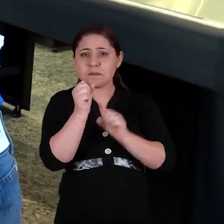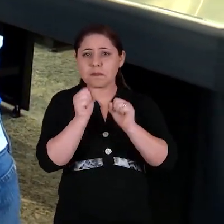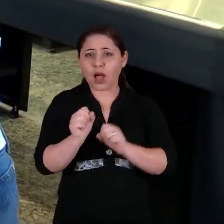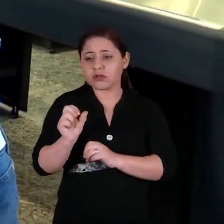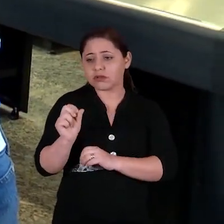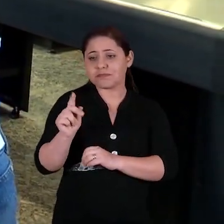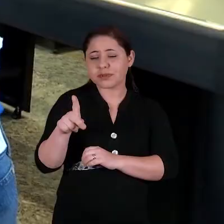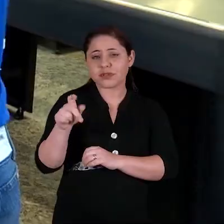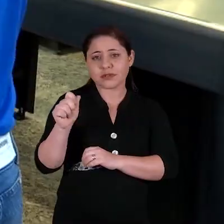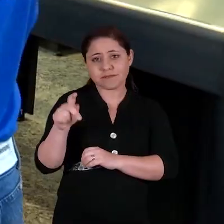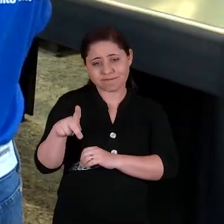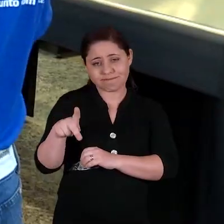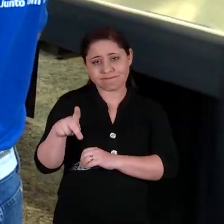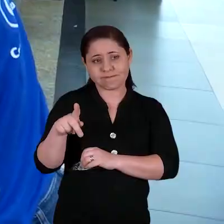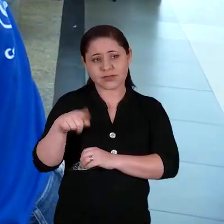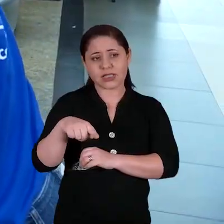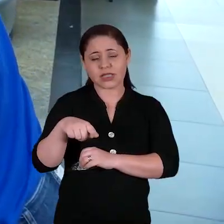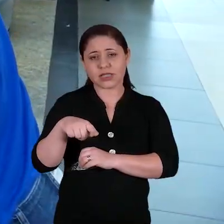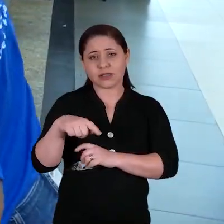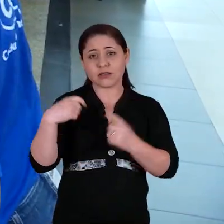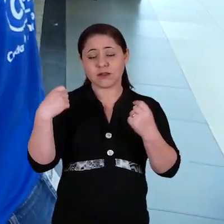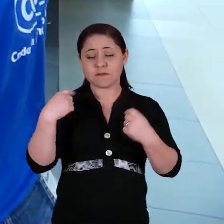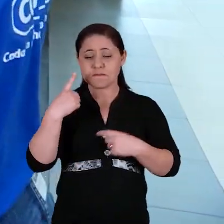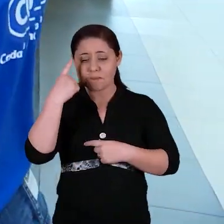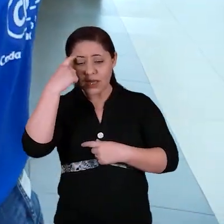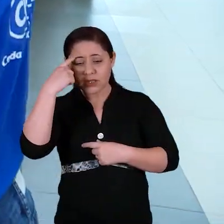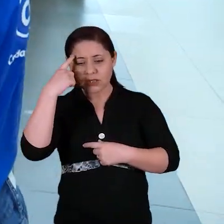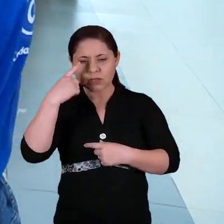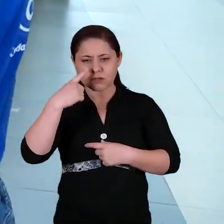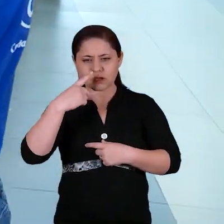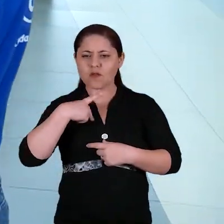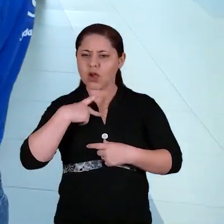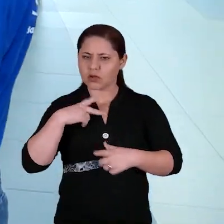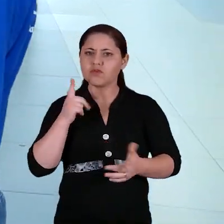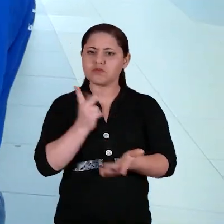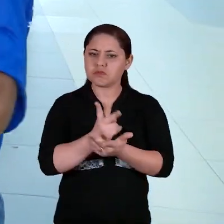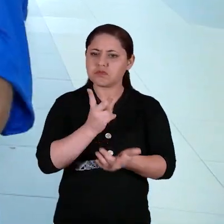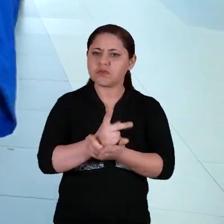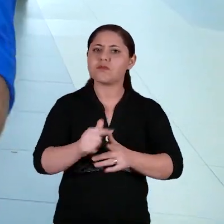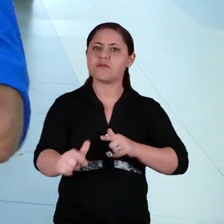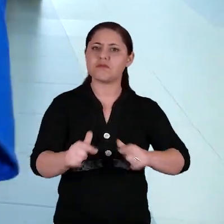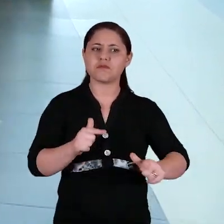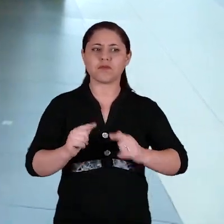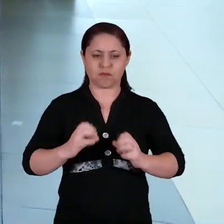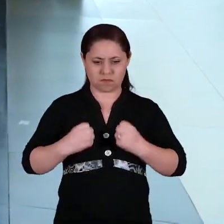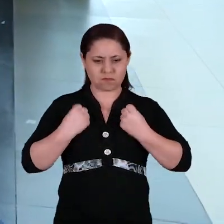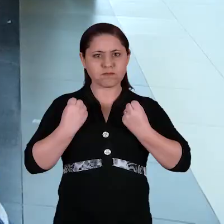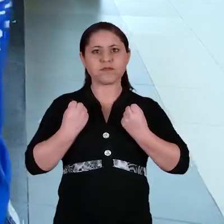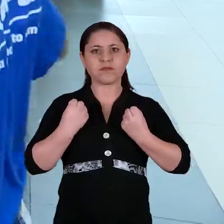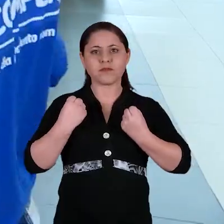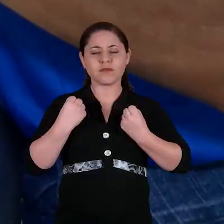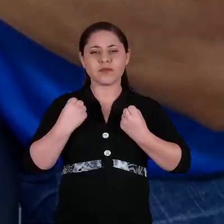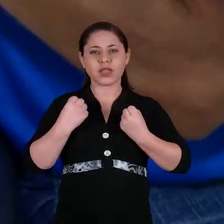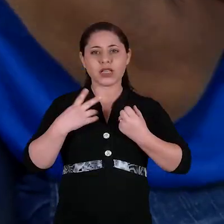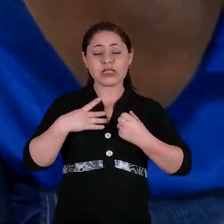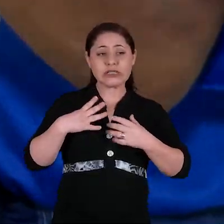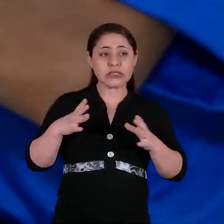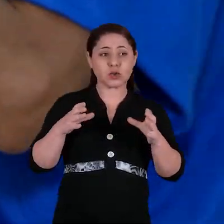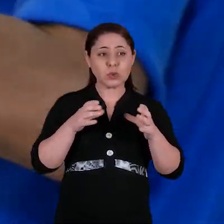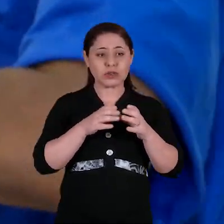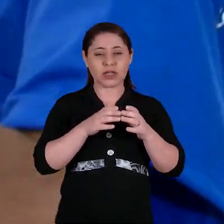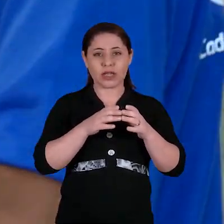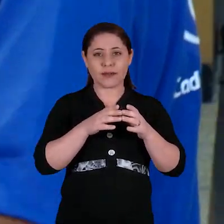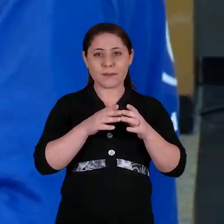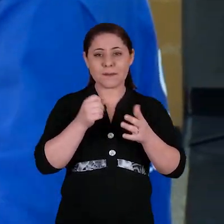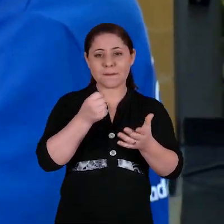pedido de aposentadoria, diz ter disposição para continuar ativa no mercado de trabalho. Segundo a frente de caixa,